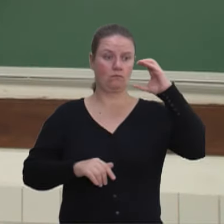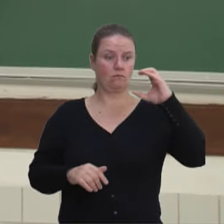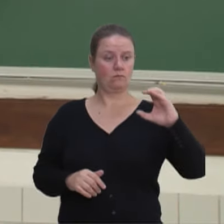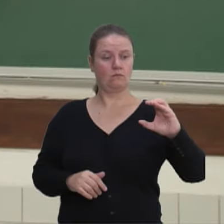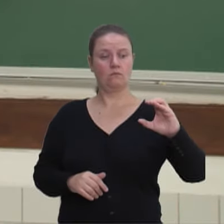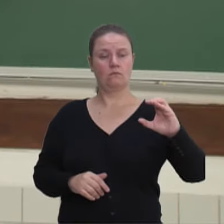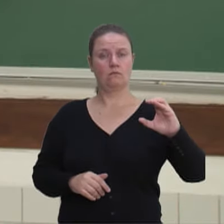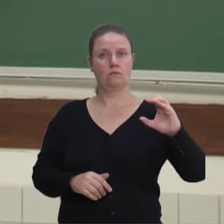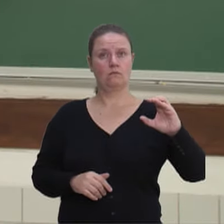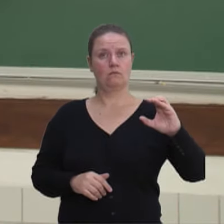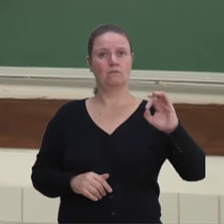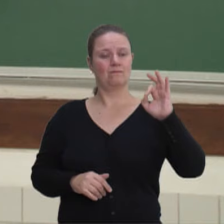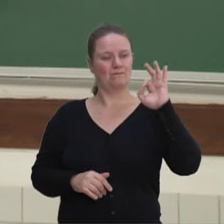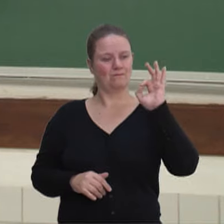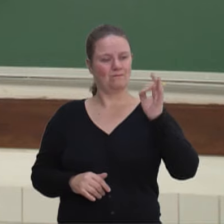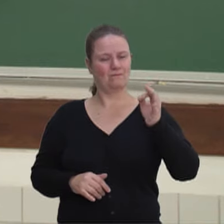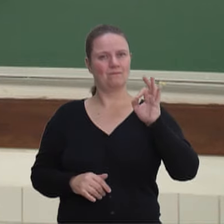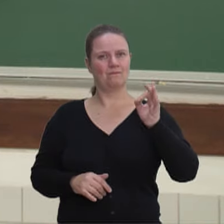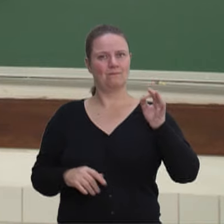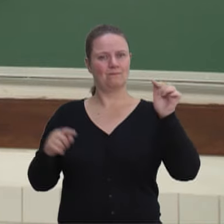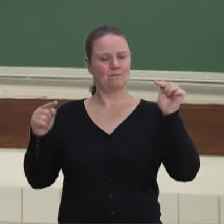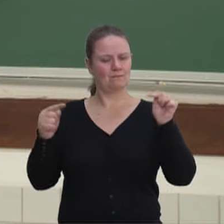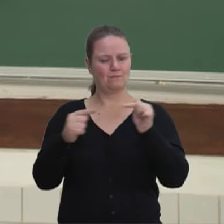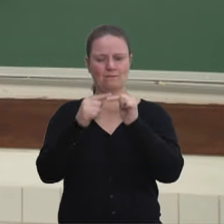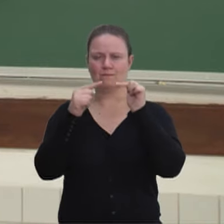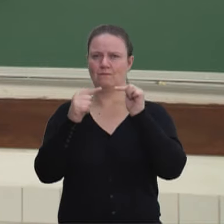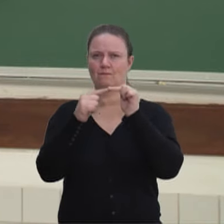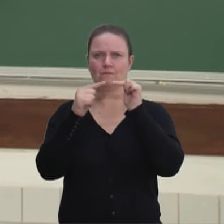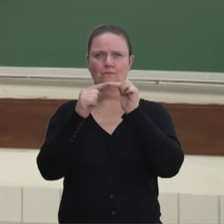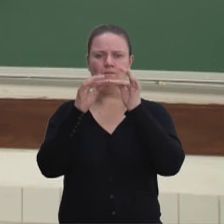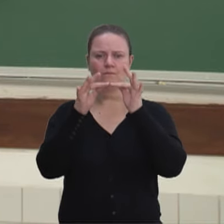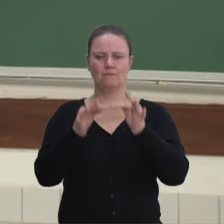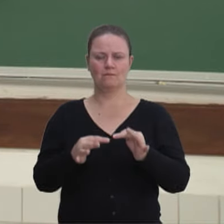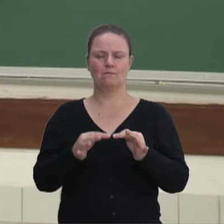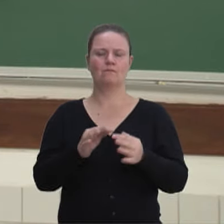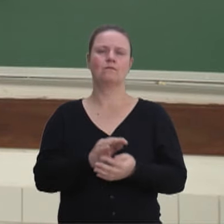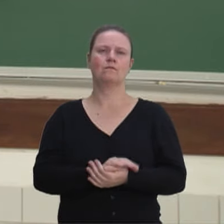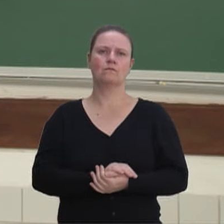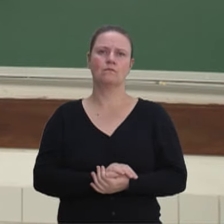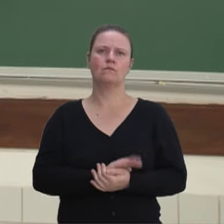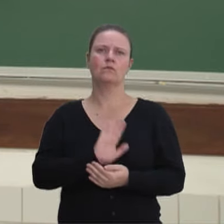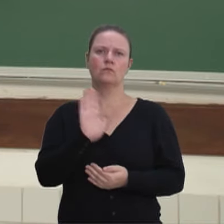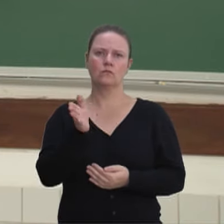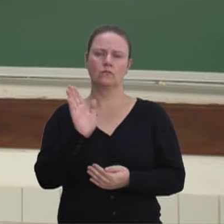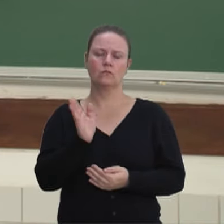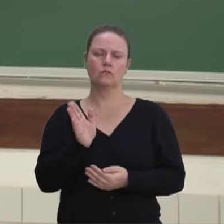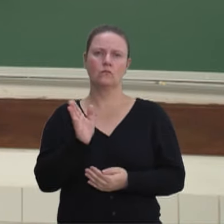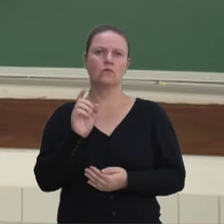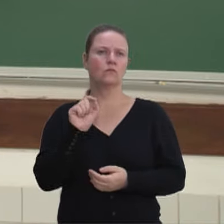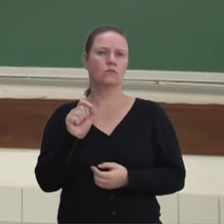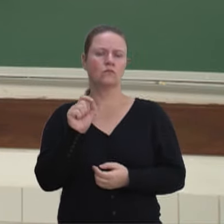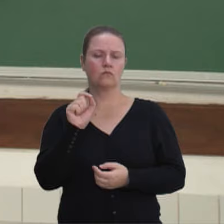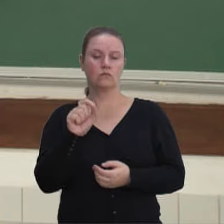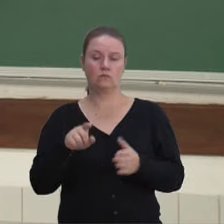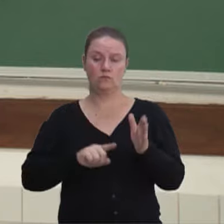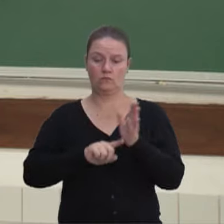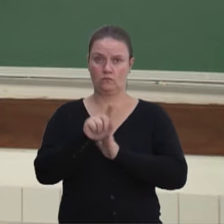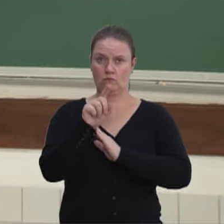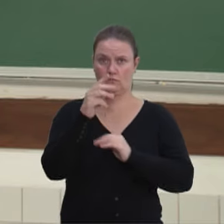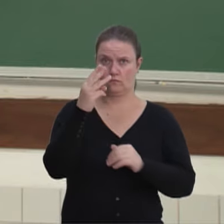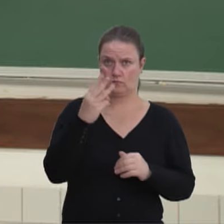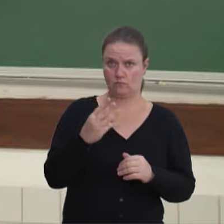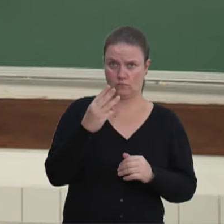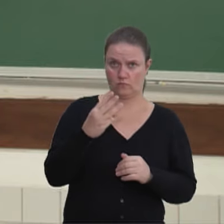3x menos y vai ser igual a raiz de 3 menos 1. Então, a gente tem aqui a questão 3, a questão